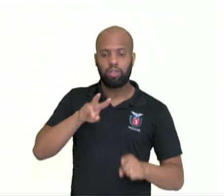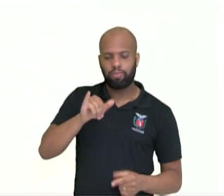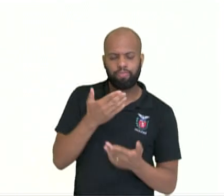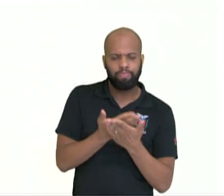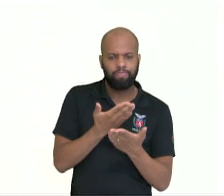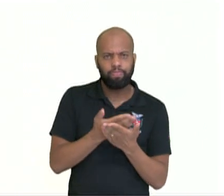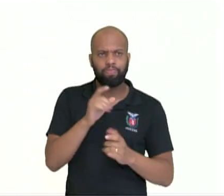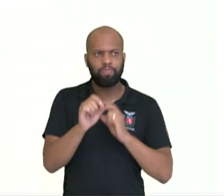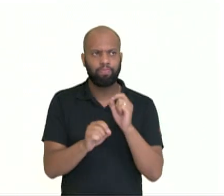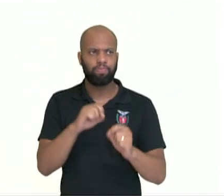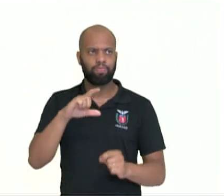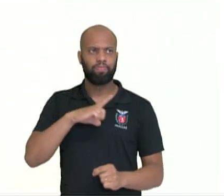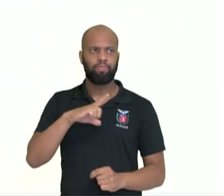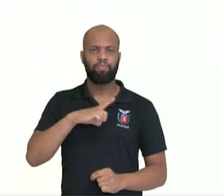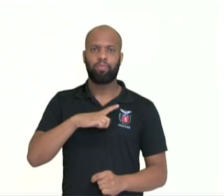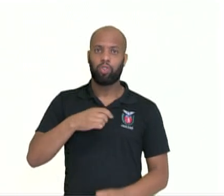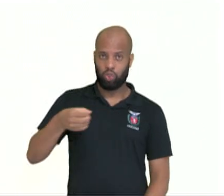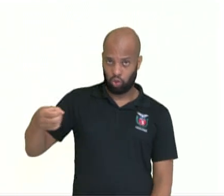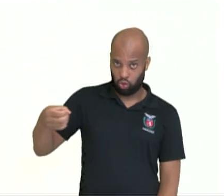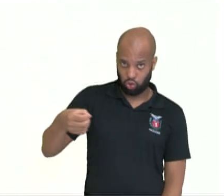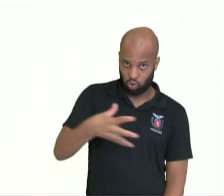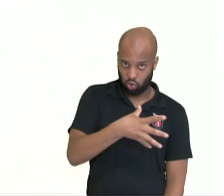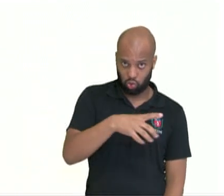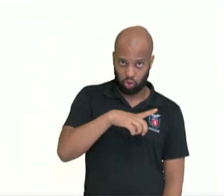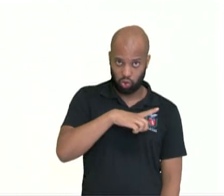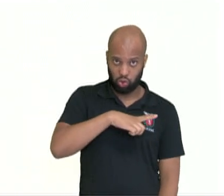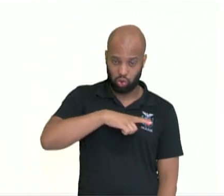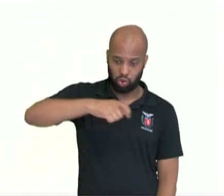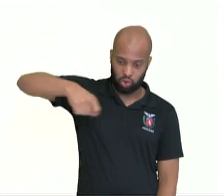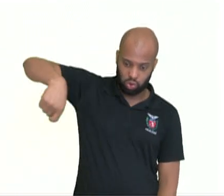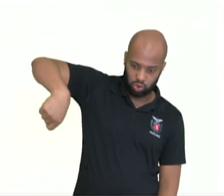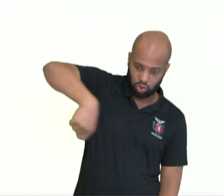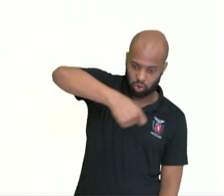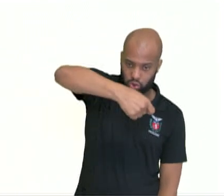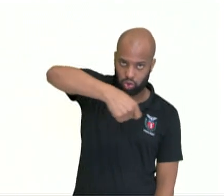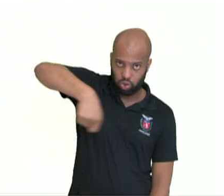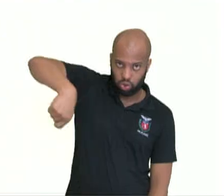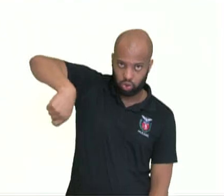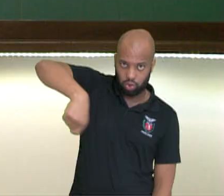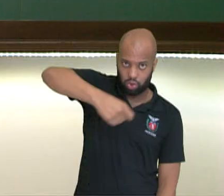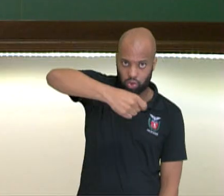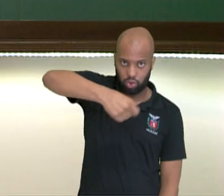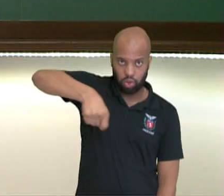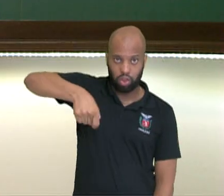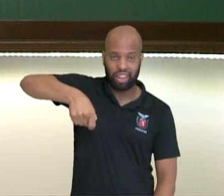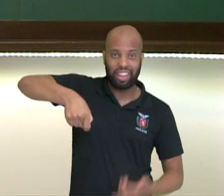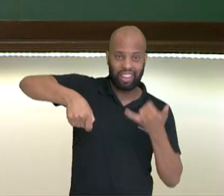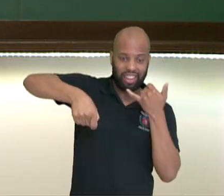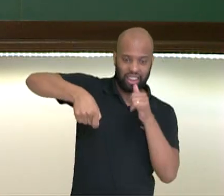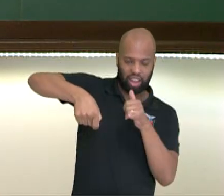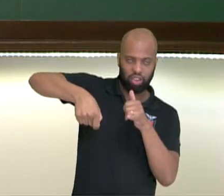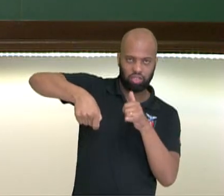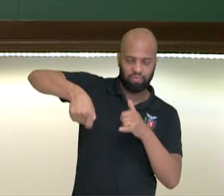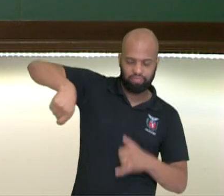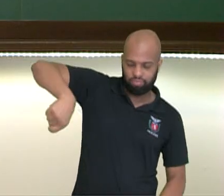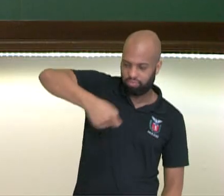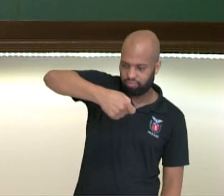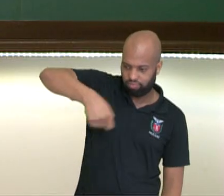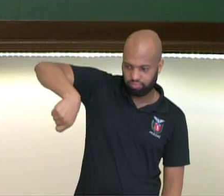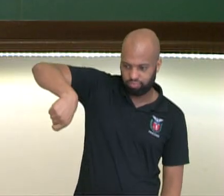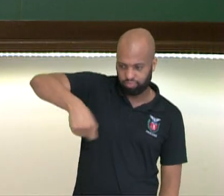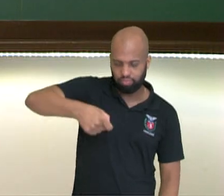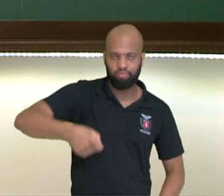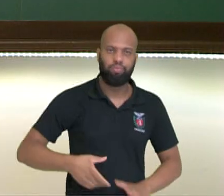um eletroscópio. É esse carinha novo que a gente vai ver no final. E a gente vai propor também uma construção dele. Ok? Vamos lá